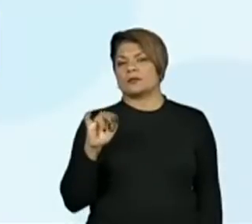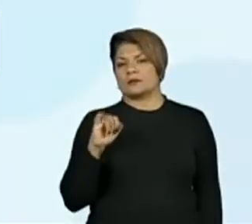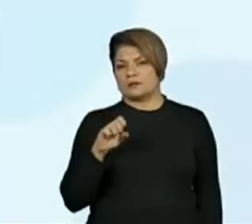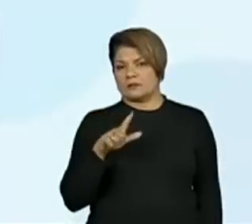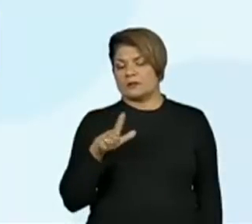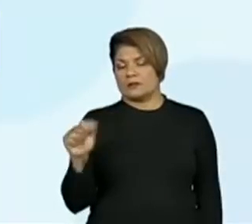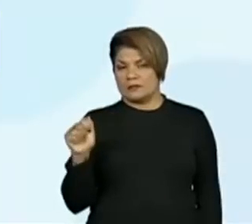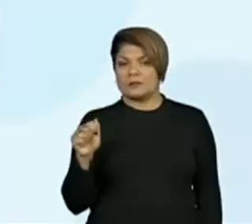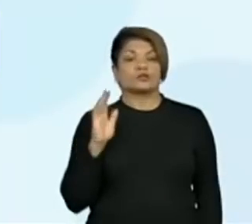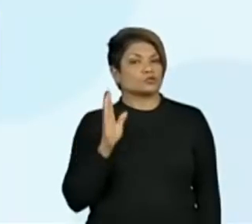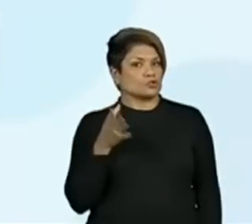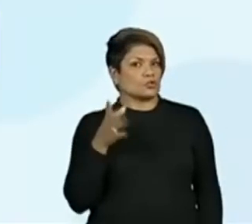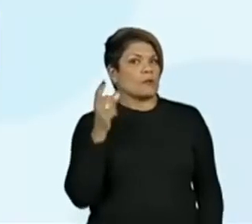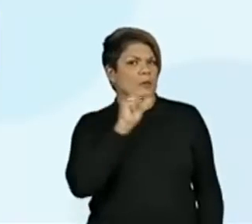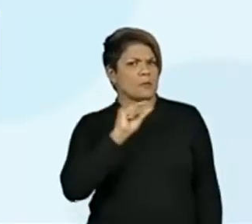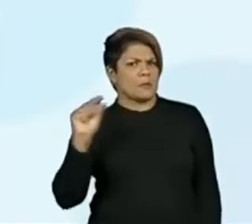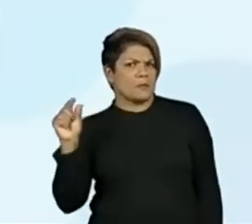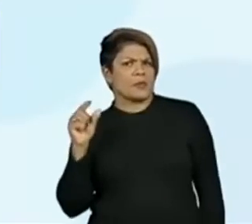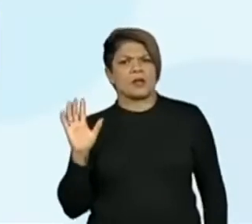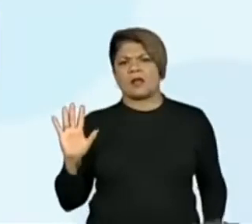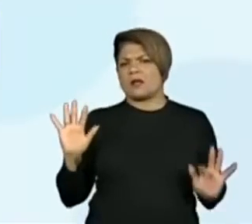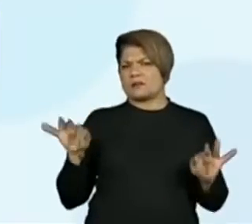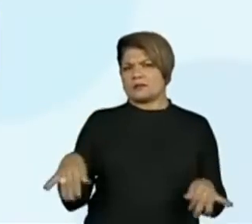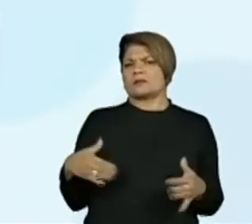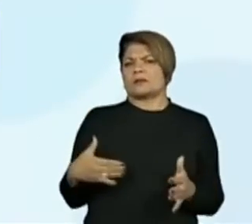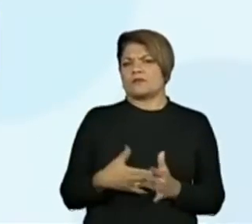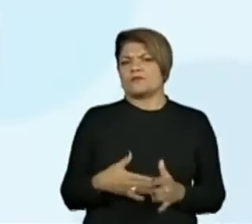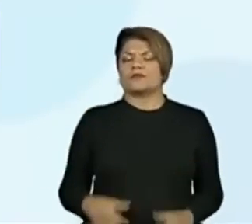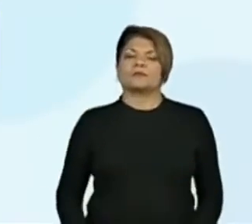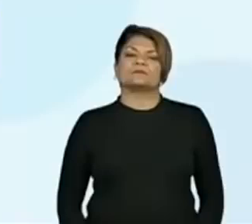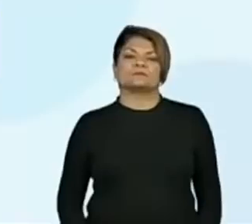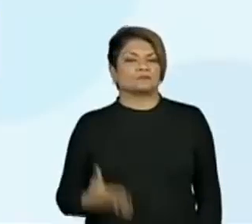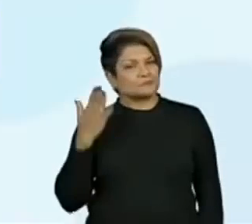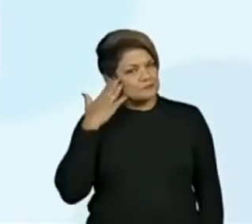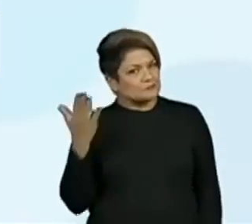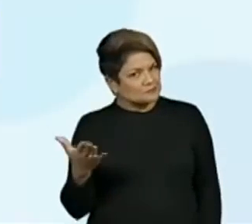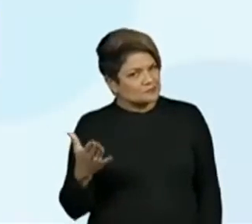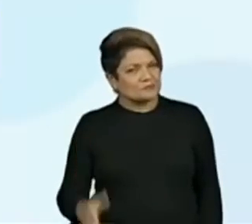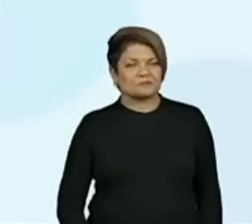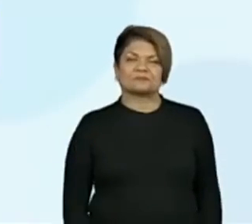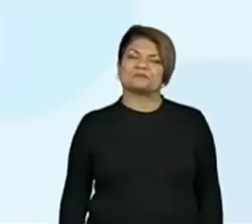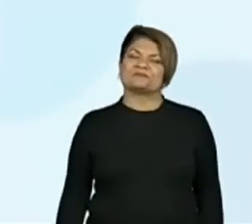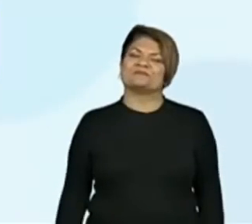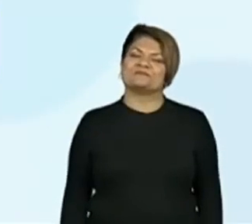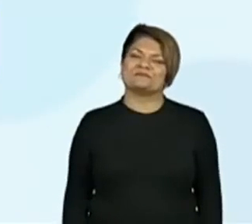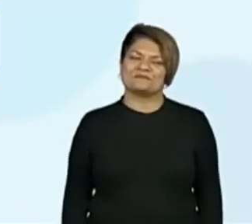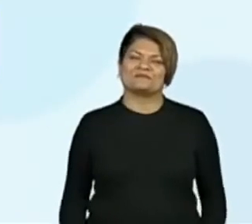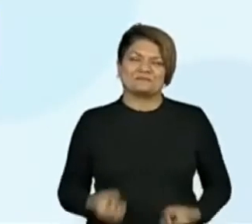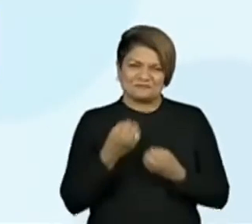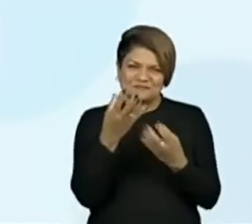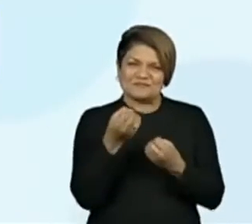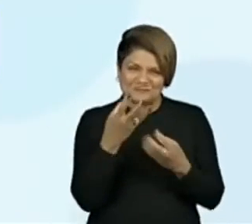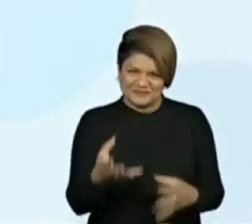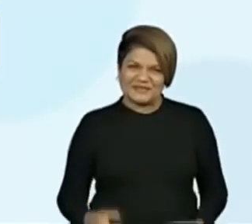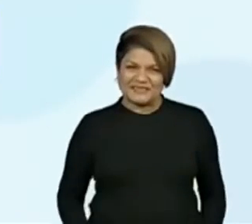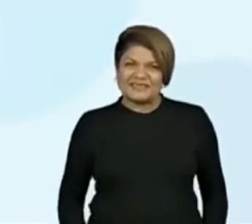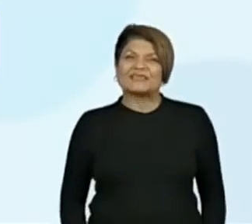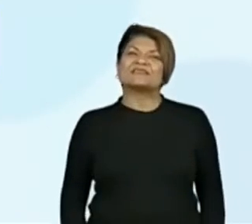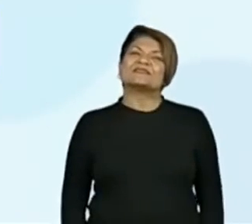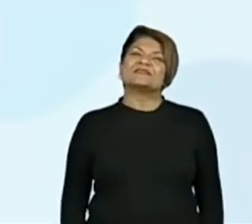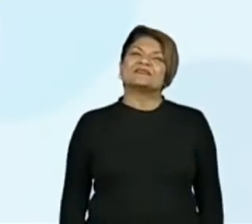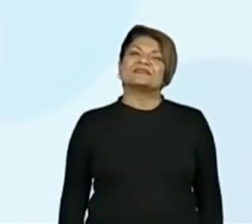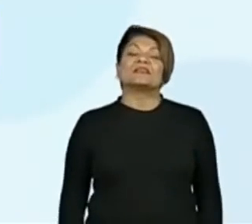já fez toda a sequência para a gente. Gabriela, ah lá, muito já colocou obrigada toda por a sequência. Ser rápida. Toda a sequência. E